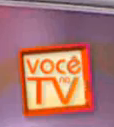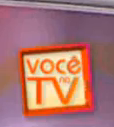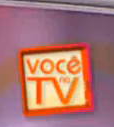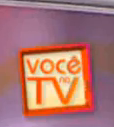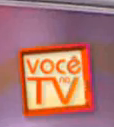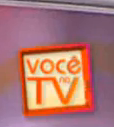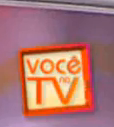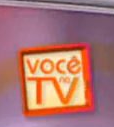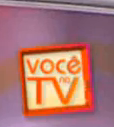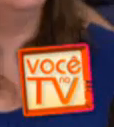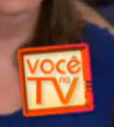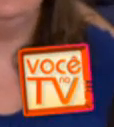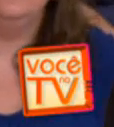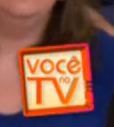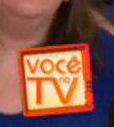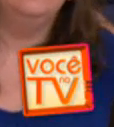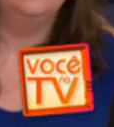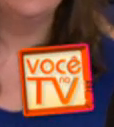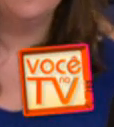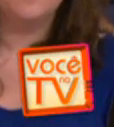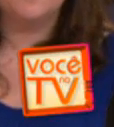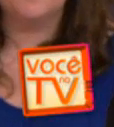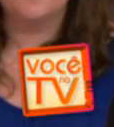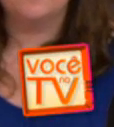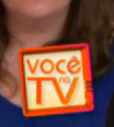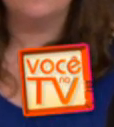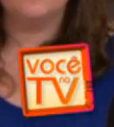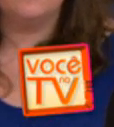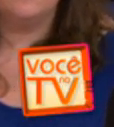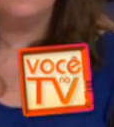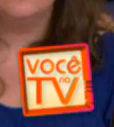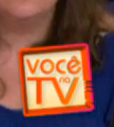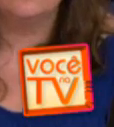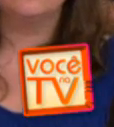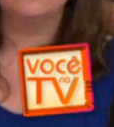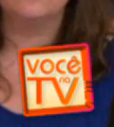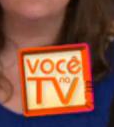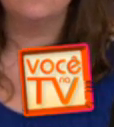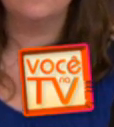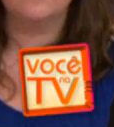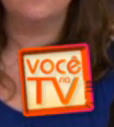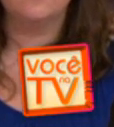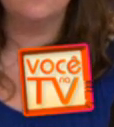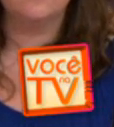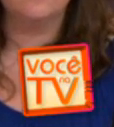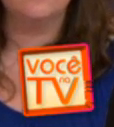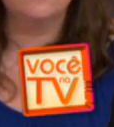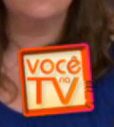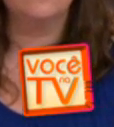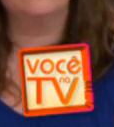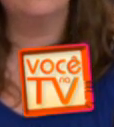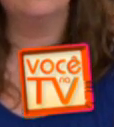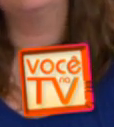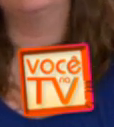1960. 60, pronto, eu também disse, mais ano, menos pois, ano. Foi com ela que ganhaste, acho que um festival, o Festival da Canção Portuguesa no Coliseu do Porto. Festival da